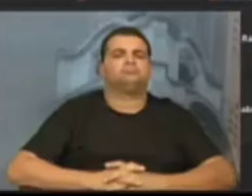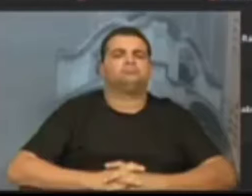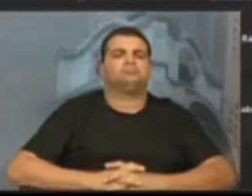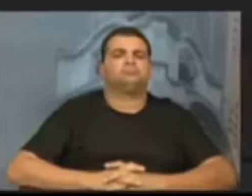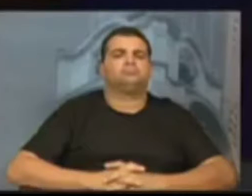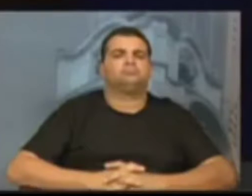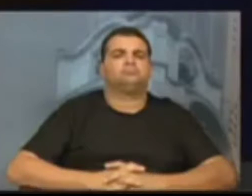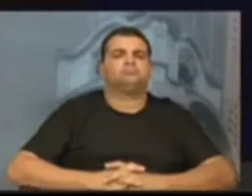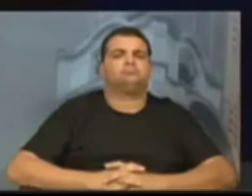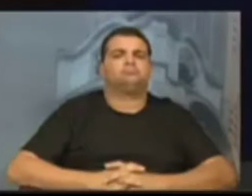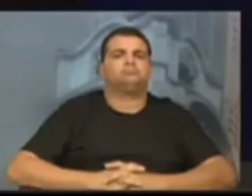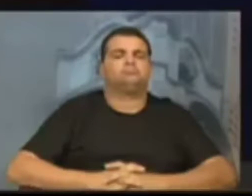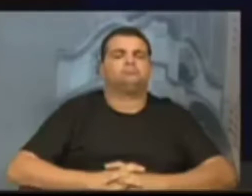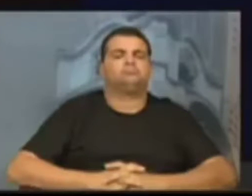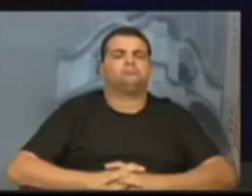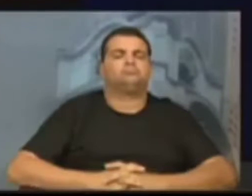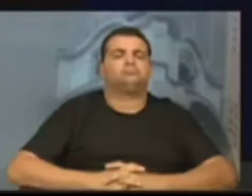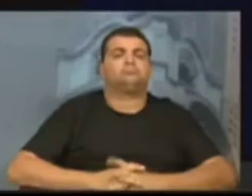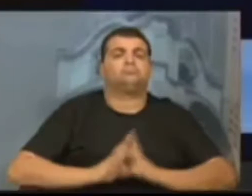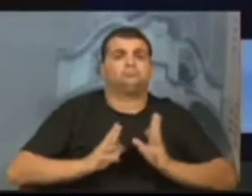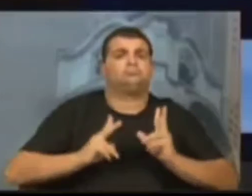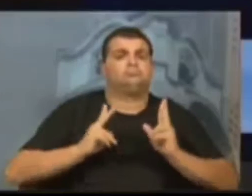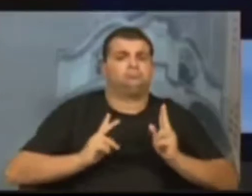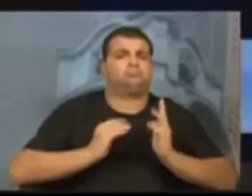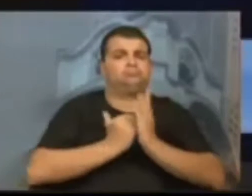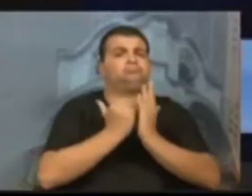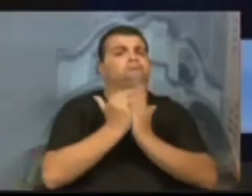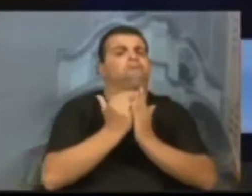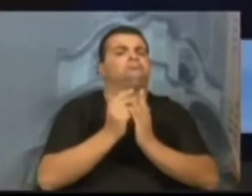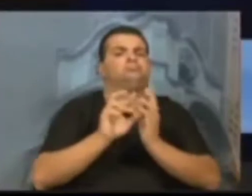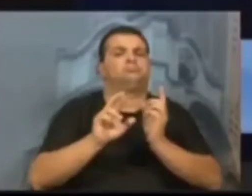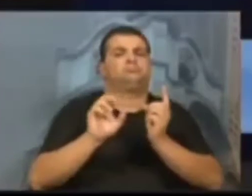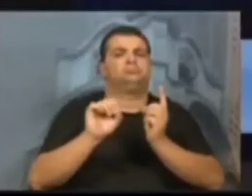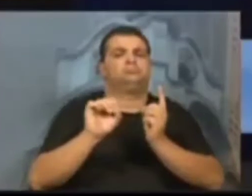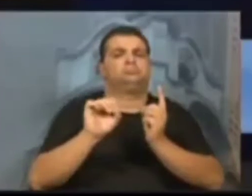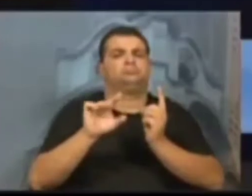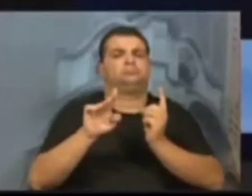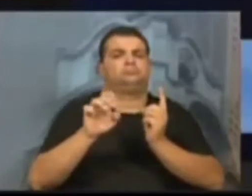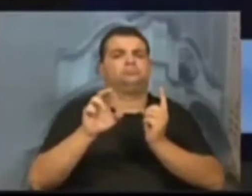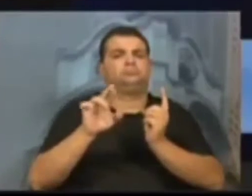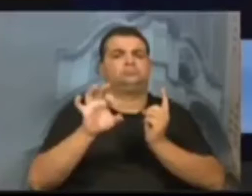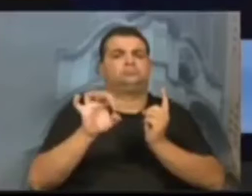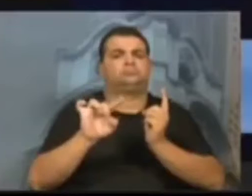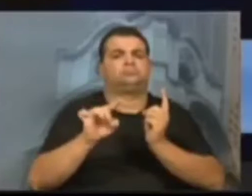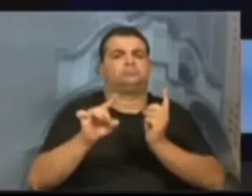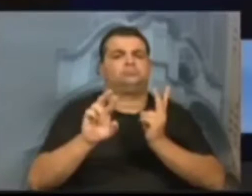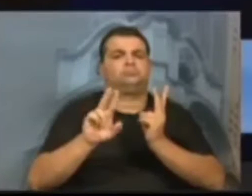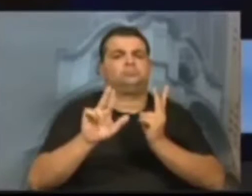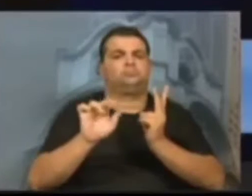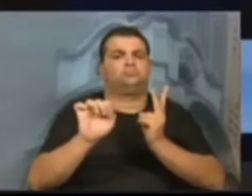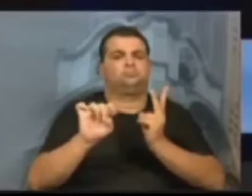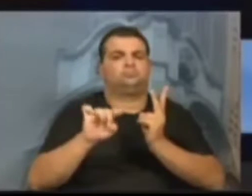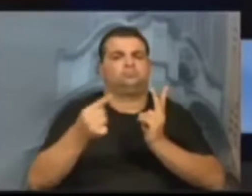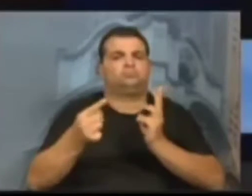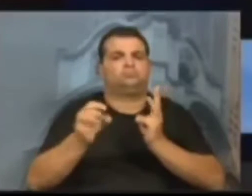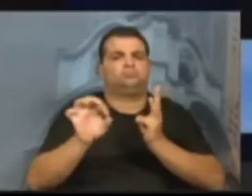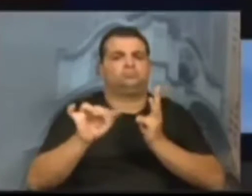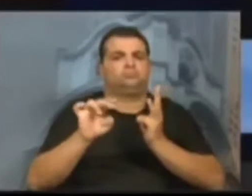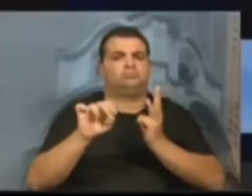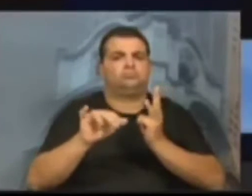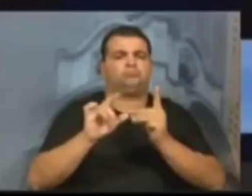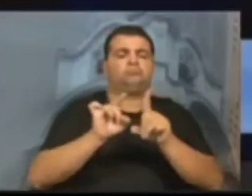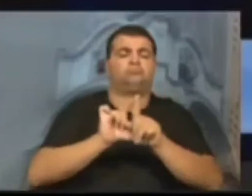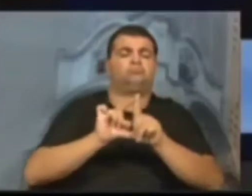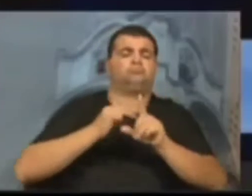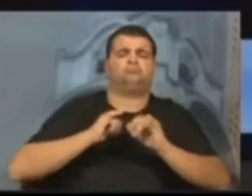dito pelos vereadores Robaina, Ruas, Oliboni. E eu só quero ler algumas manchetes